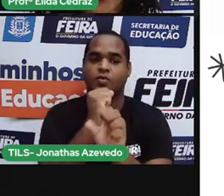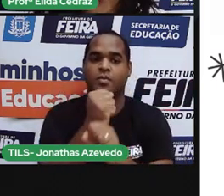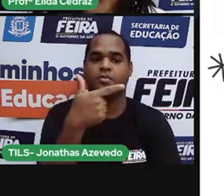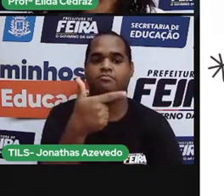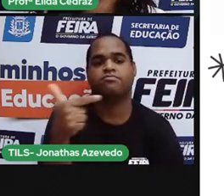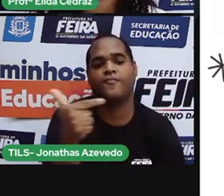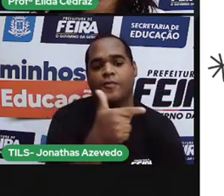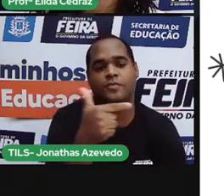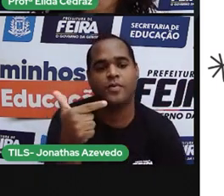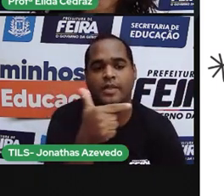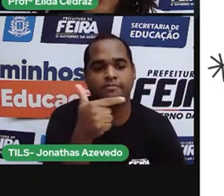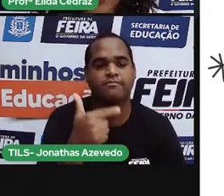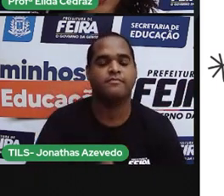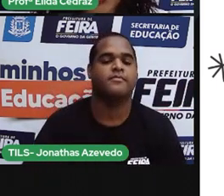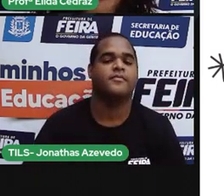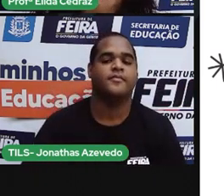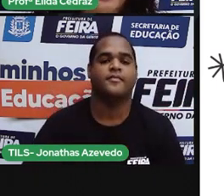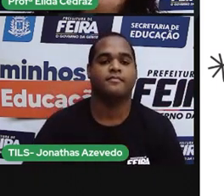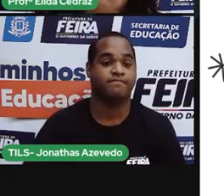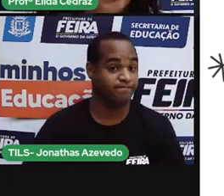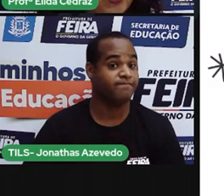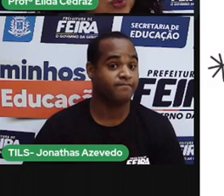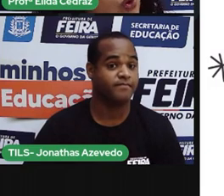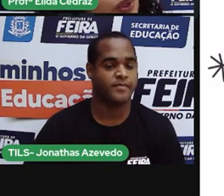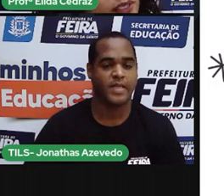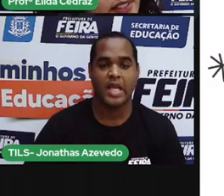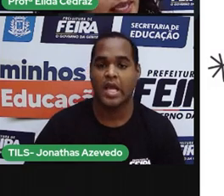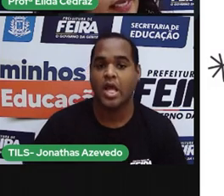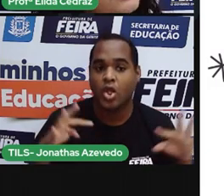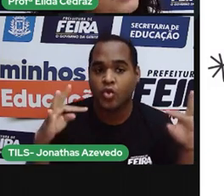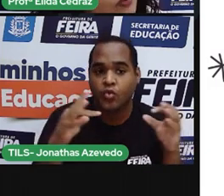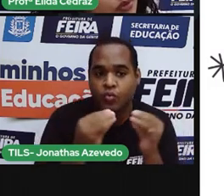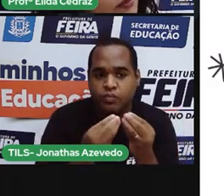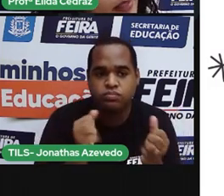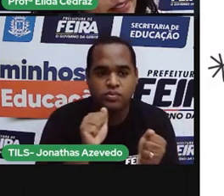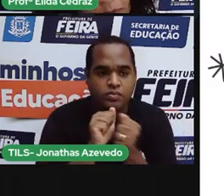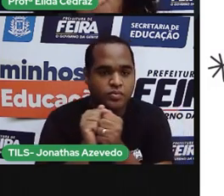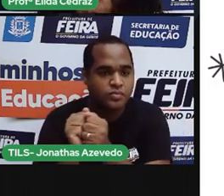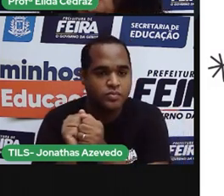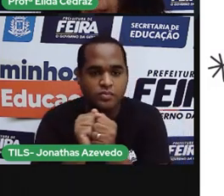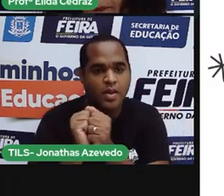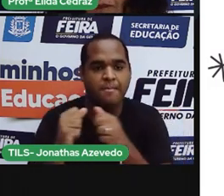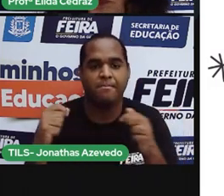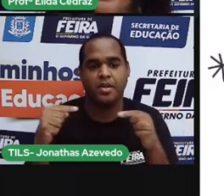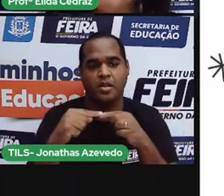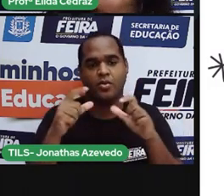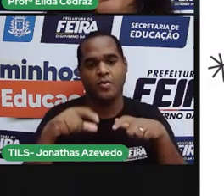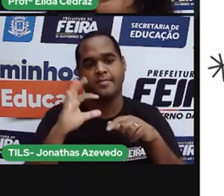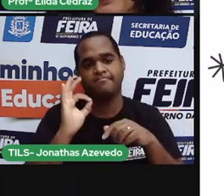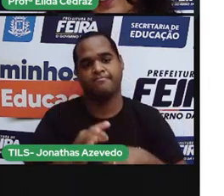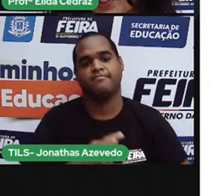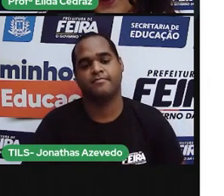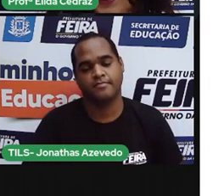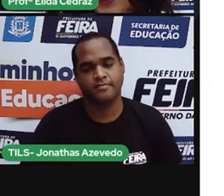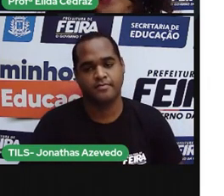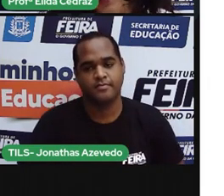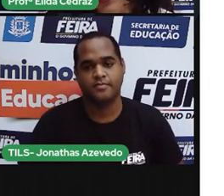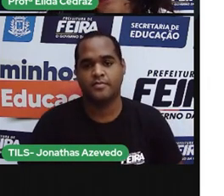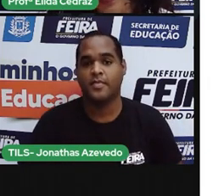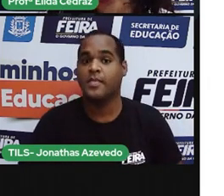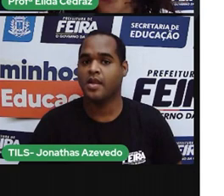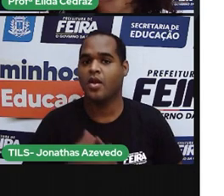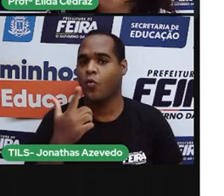22 gudes. Juntaram todas elas no mesmo lugar. Vamos para o próximo